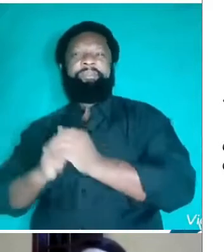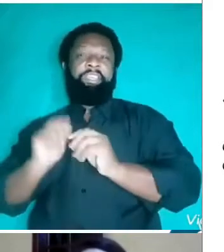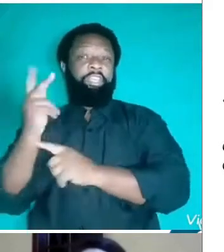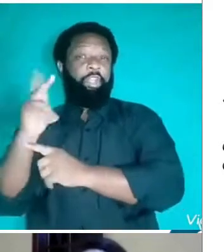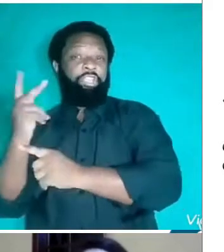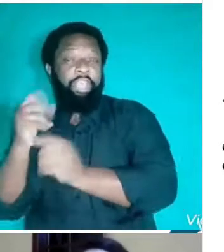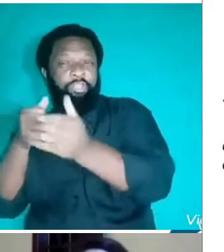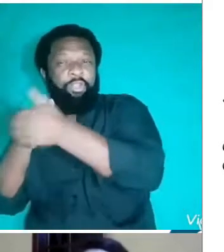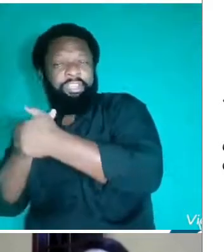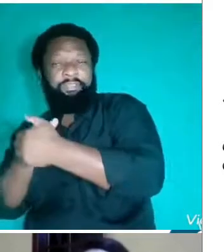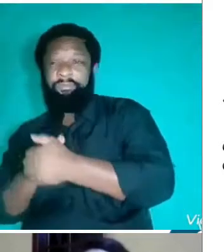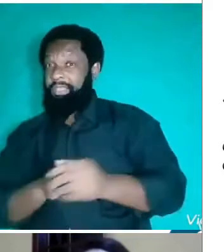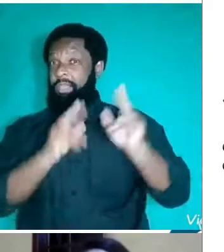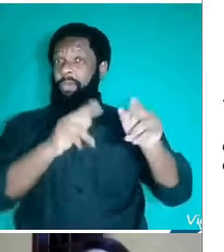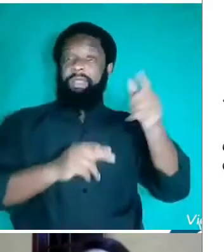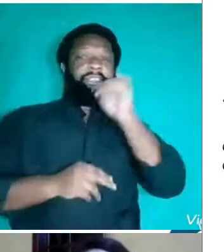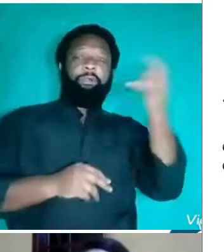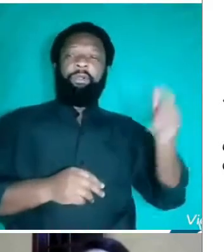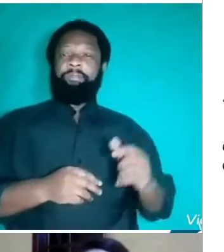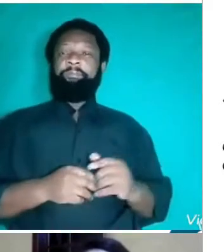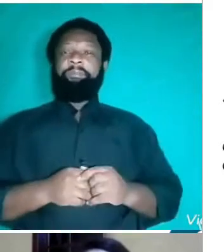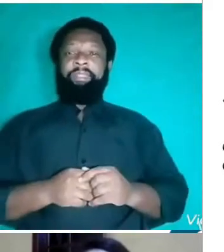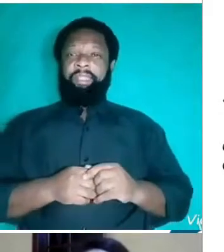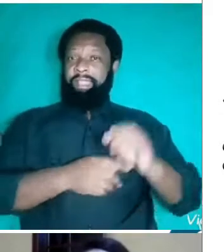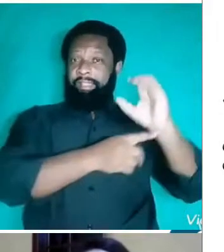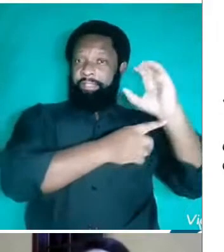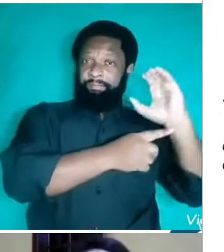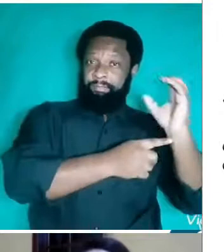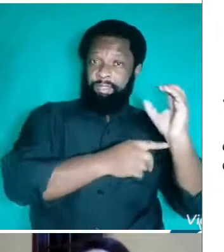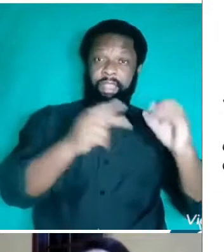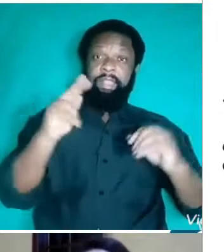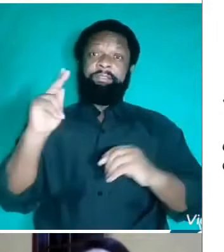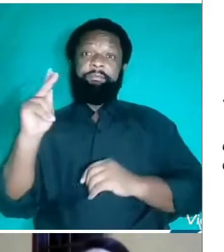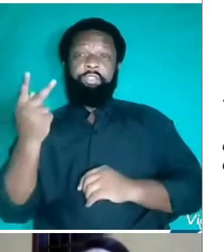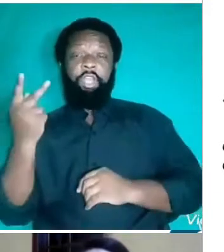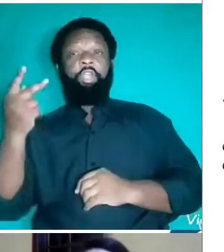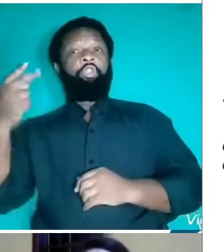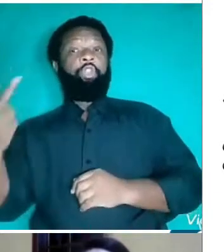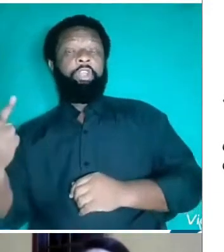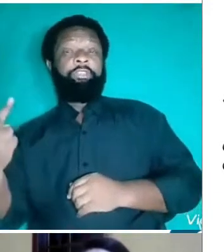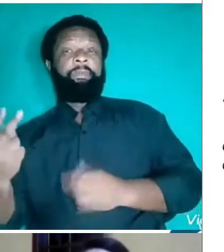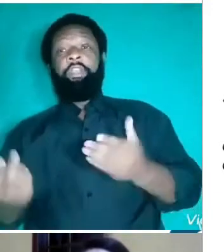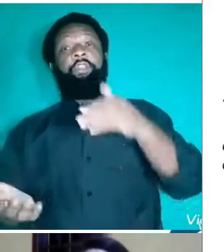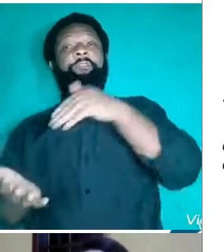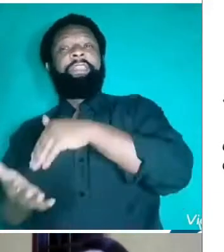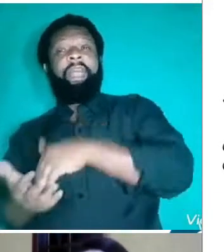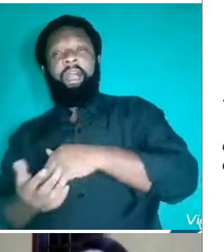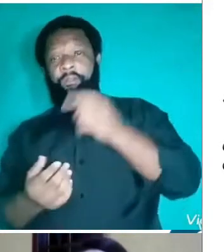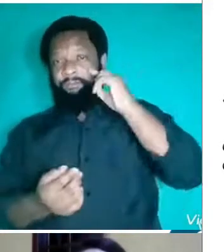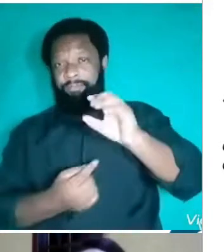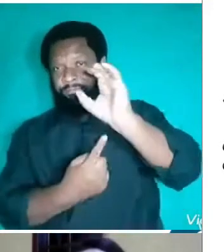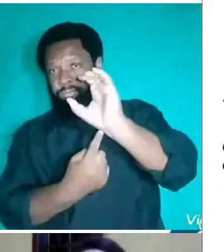hidrogênio. A mesma coisa vai acontecer aqui, ó. 2 átomos de hidrogênio. E aqui no final, como ele está